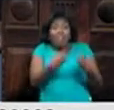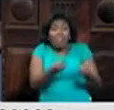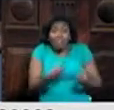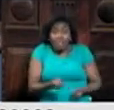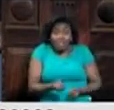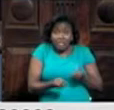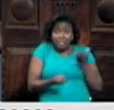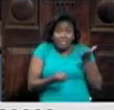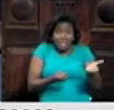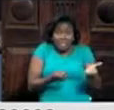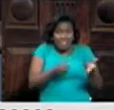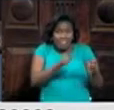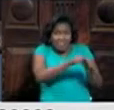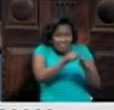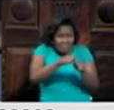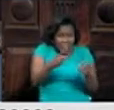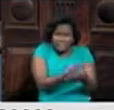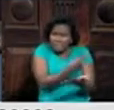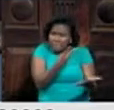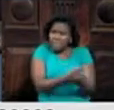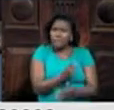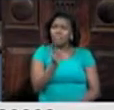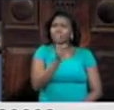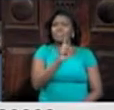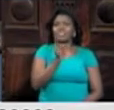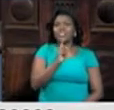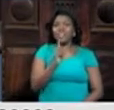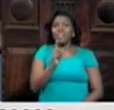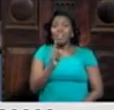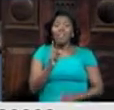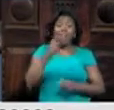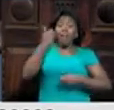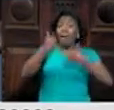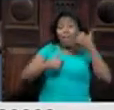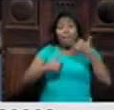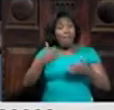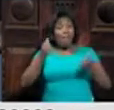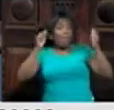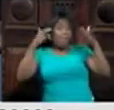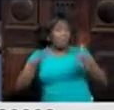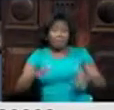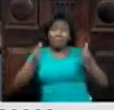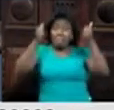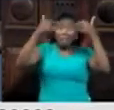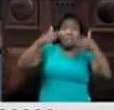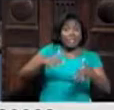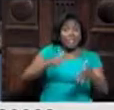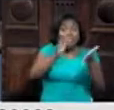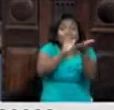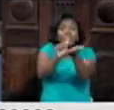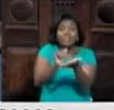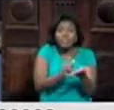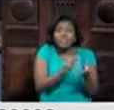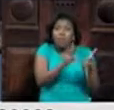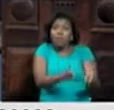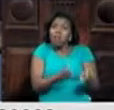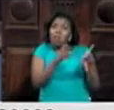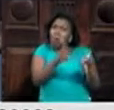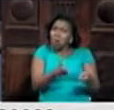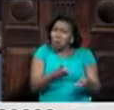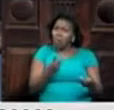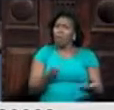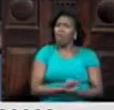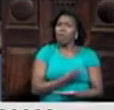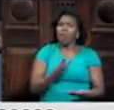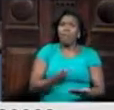de atrocidades, porque se usa da crise para poder tirar do povo. Se usa a crise